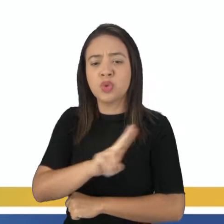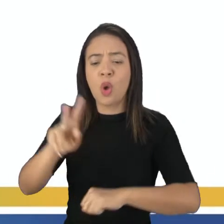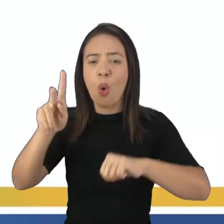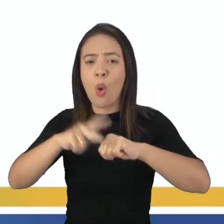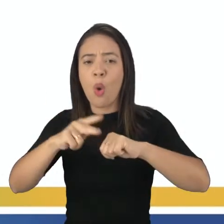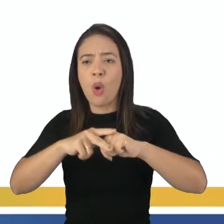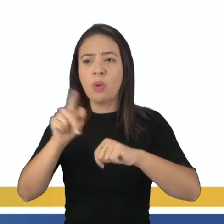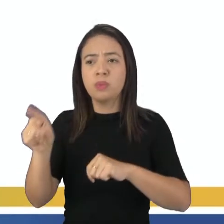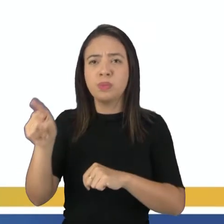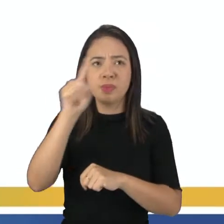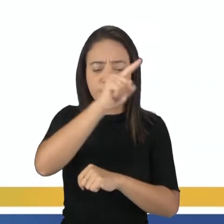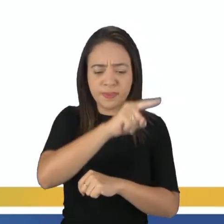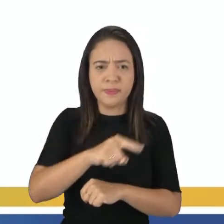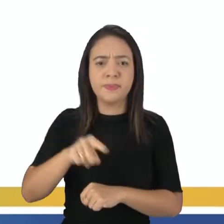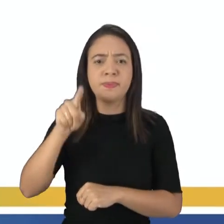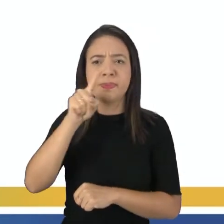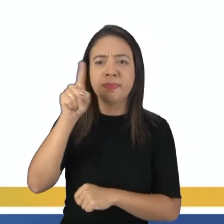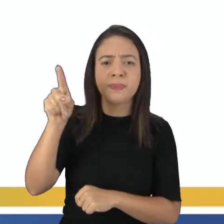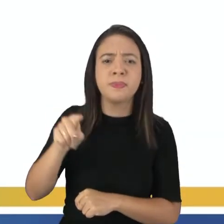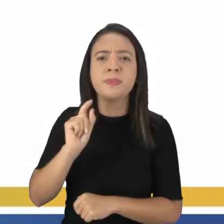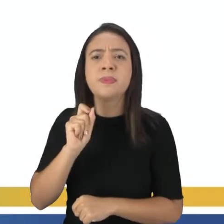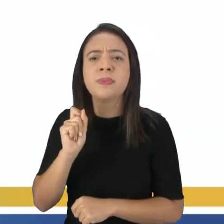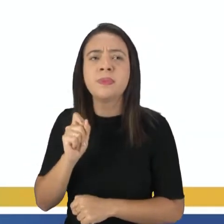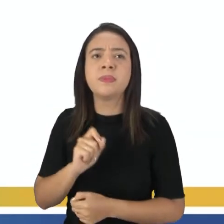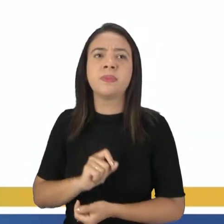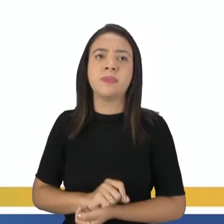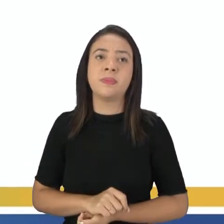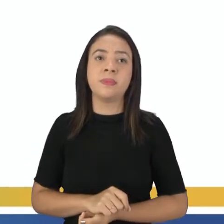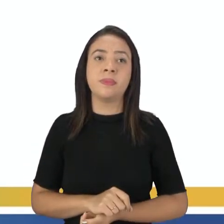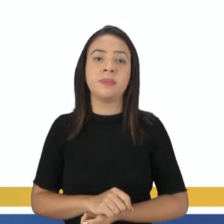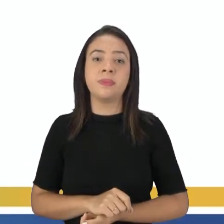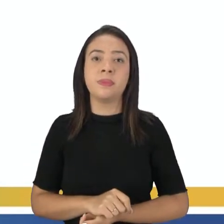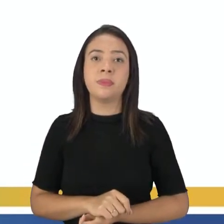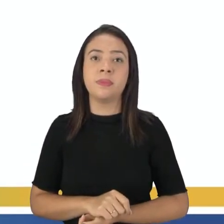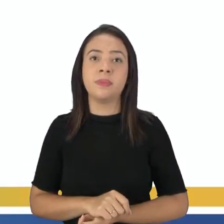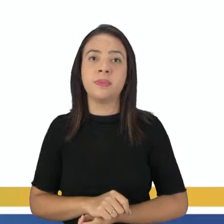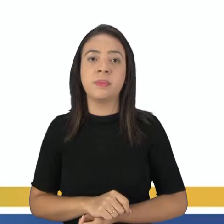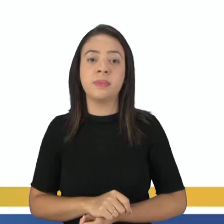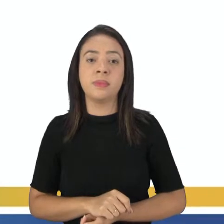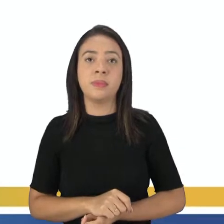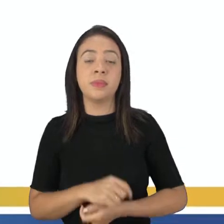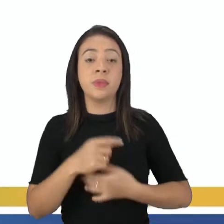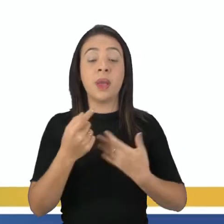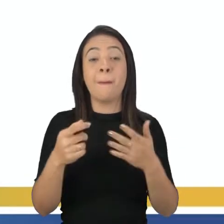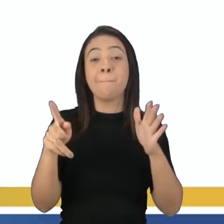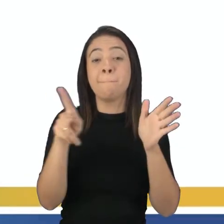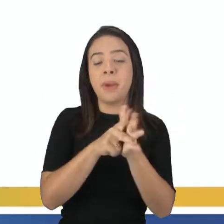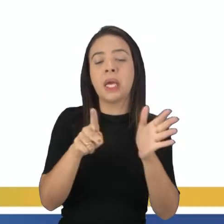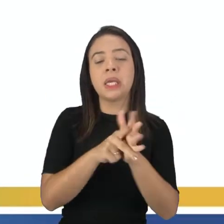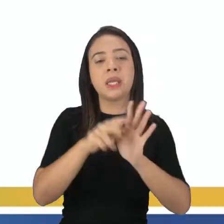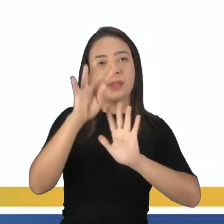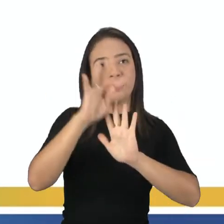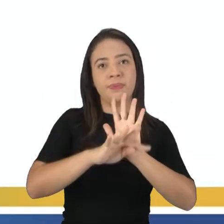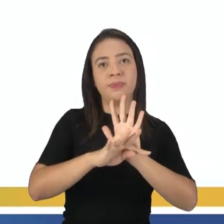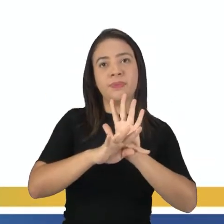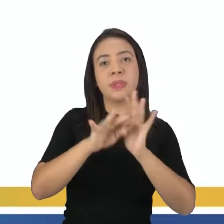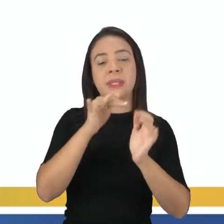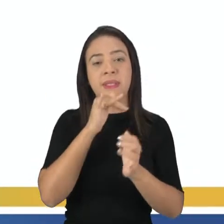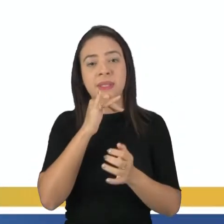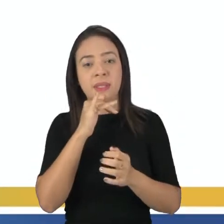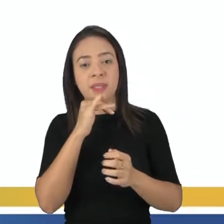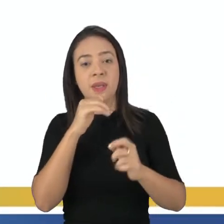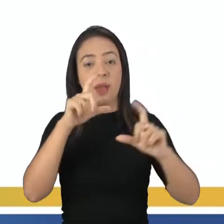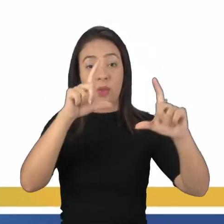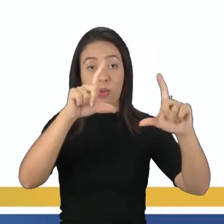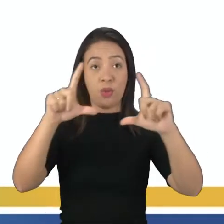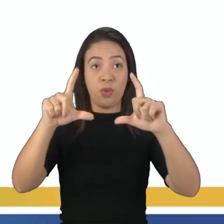demonstrativos? Os pronomes demonstrativos podem fazer referência a partes do próprio texto. Na tira do Calvin, o